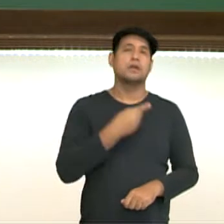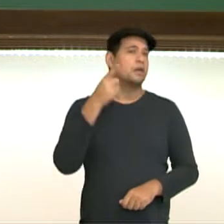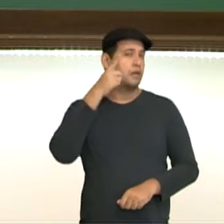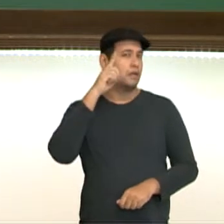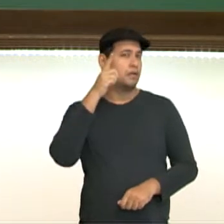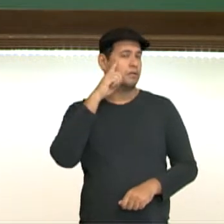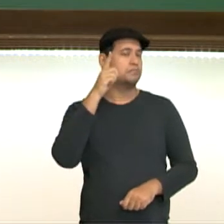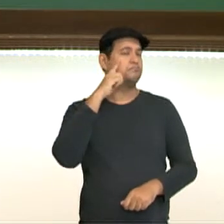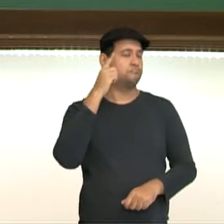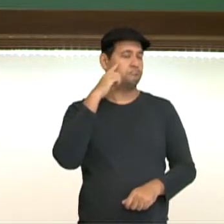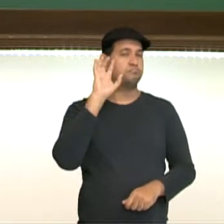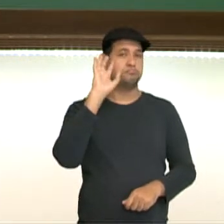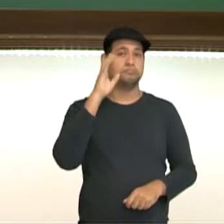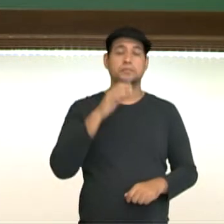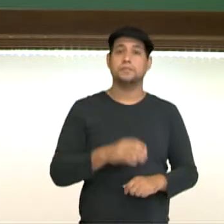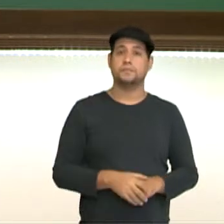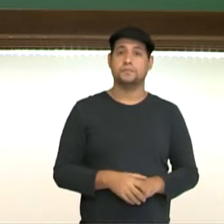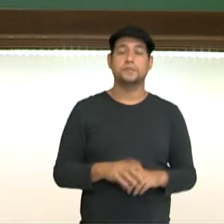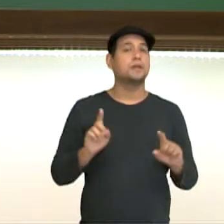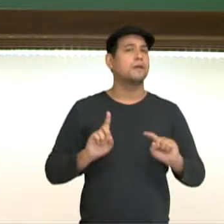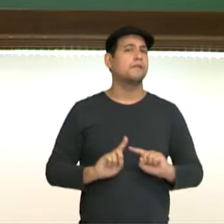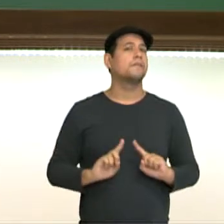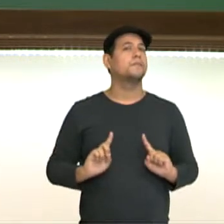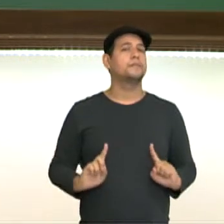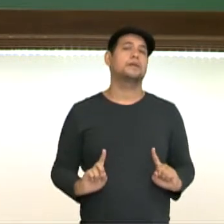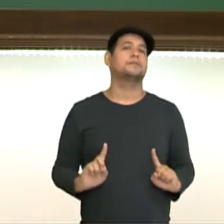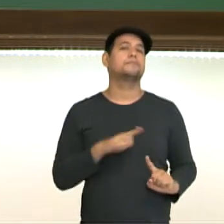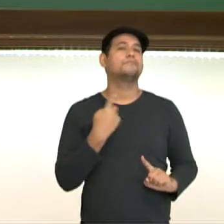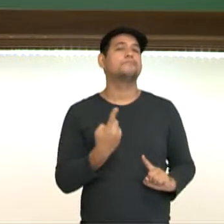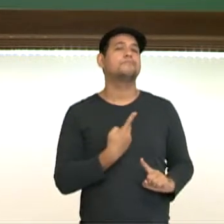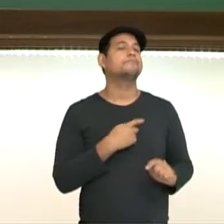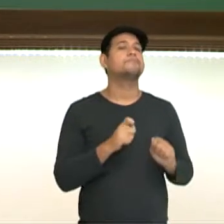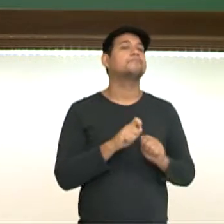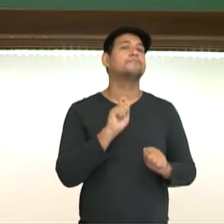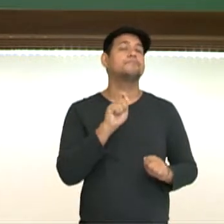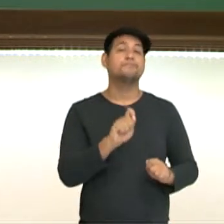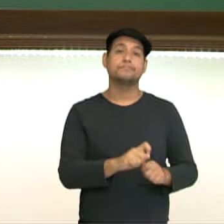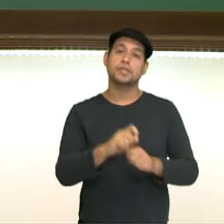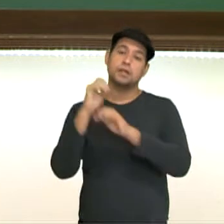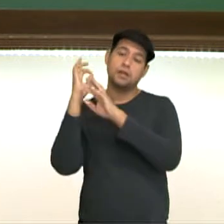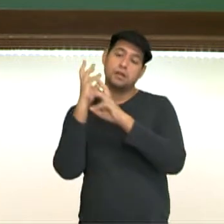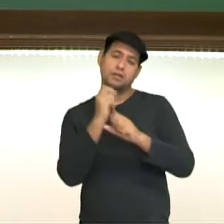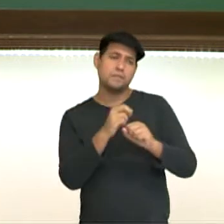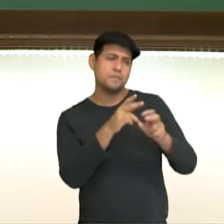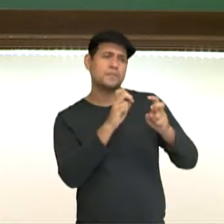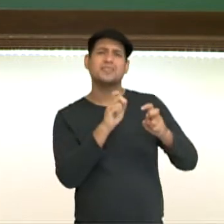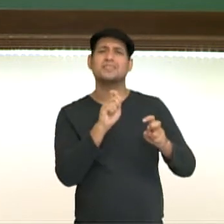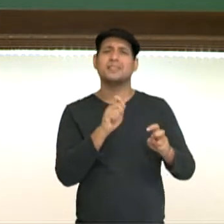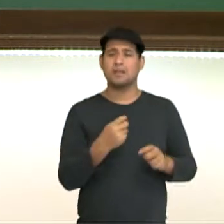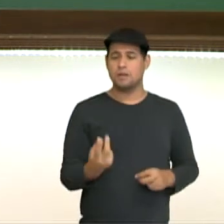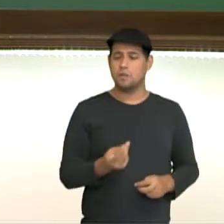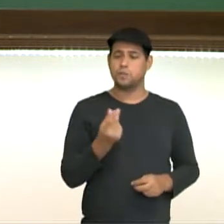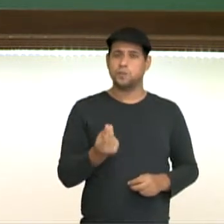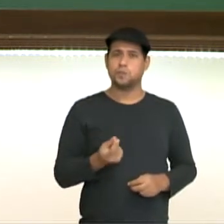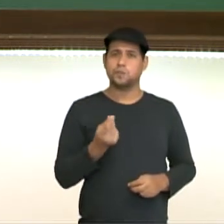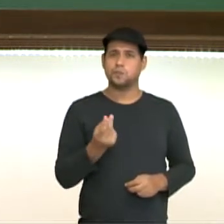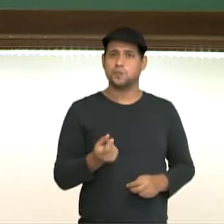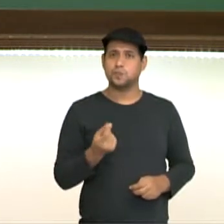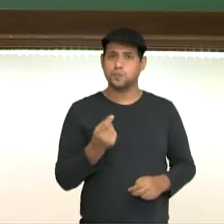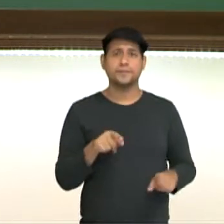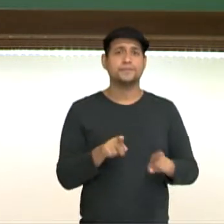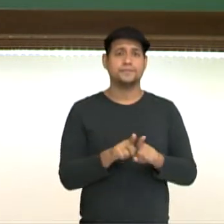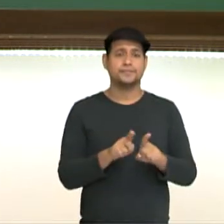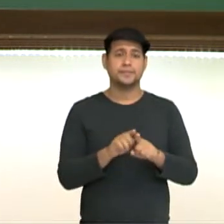seja concretizada. Dentro disso, obviamente, a gente puxa também a ausência de uma renda que sustente